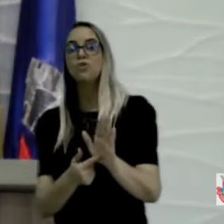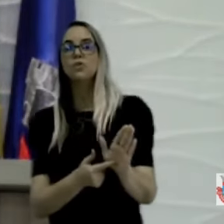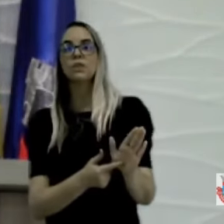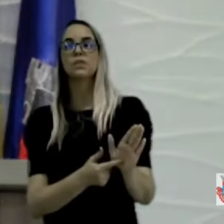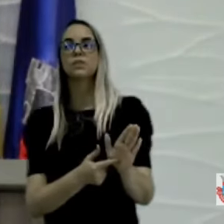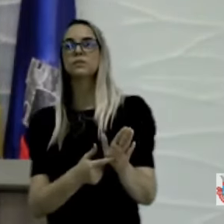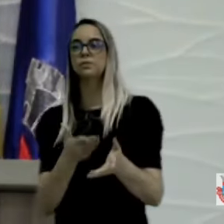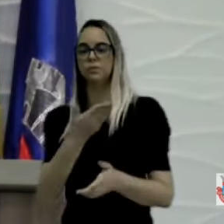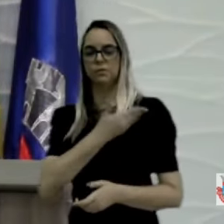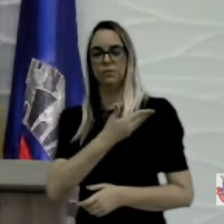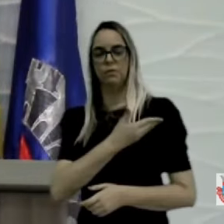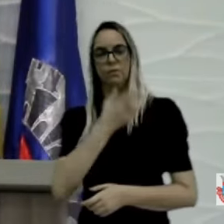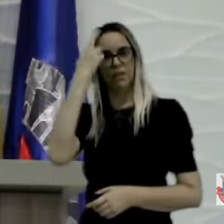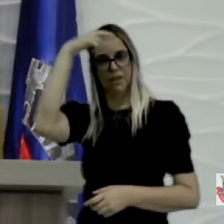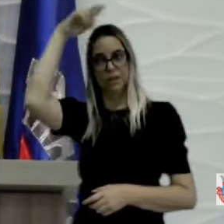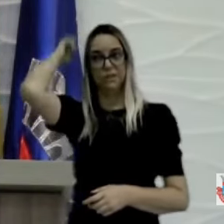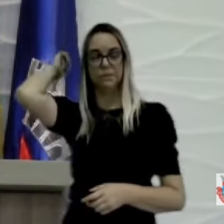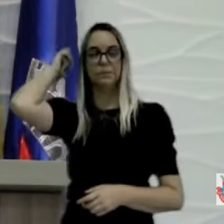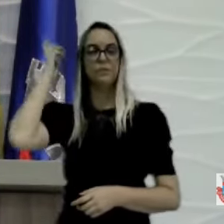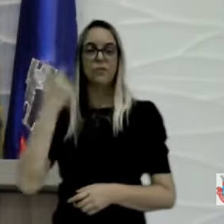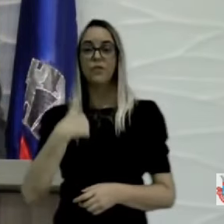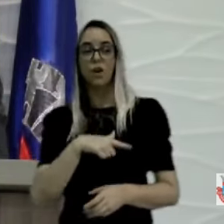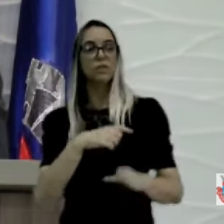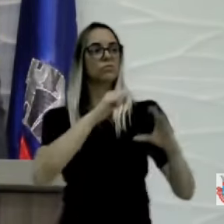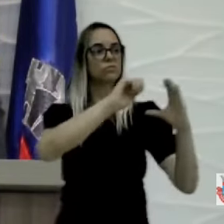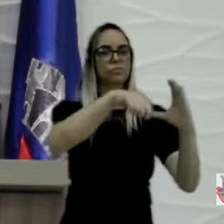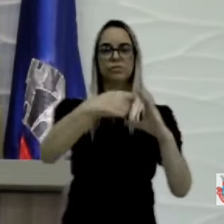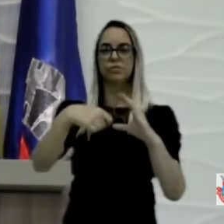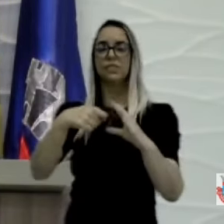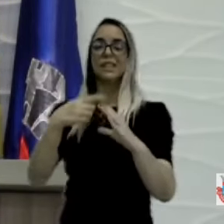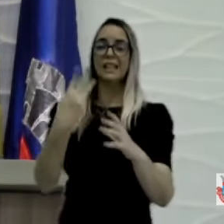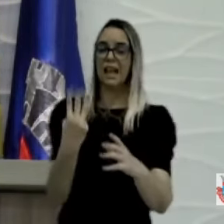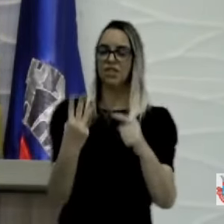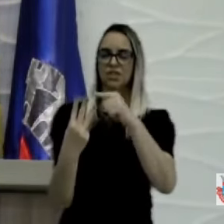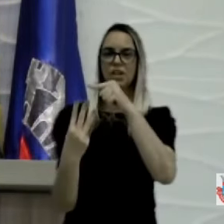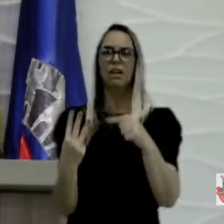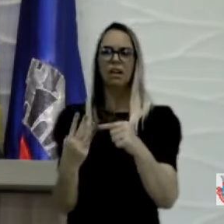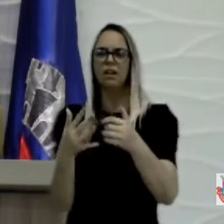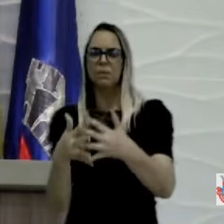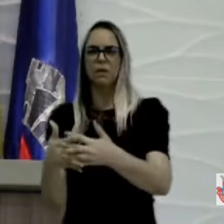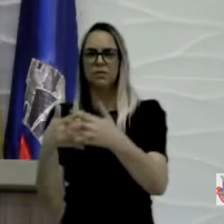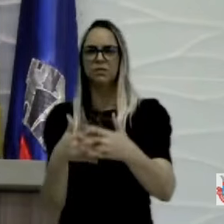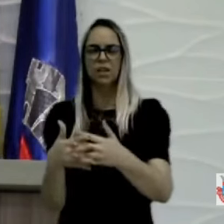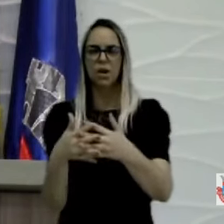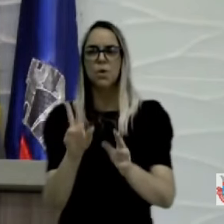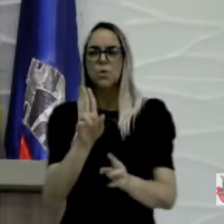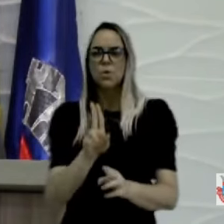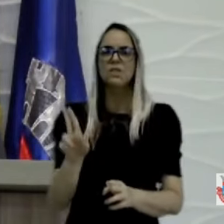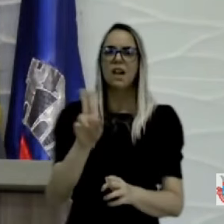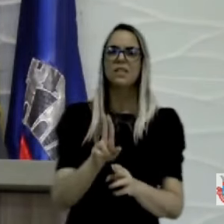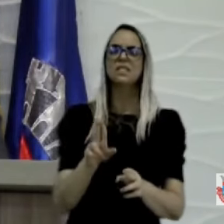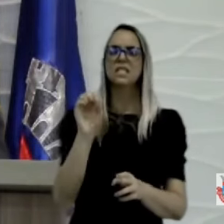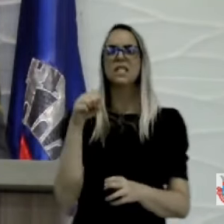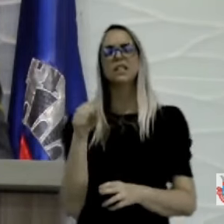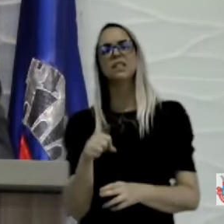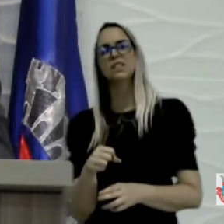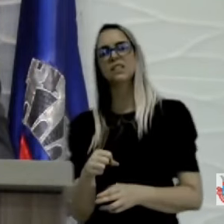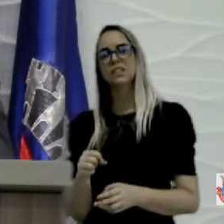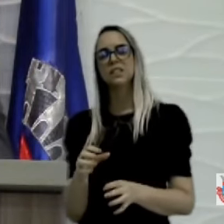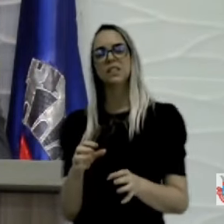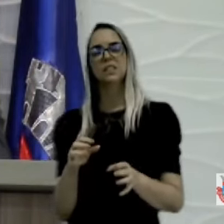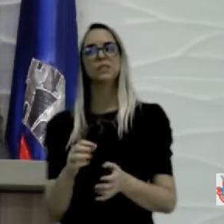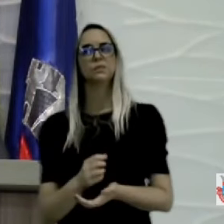O colega vereador Rinaldo foi lá filmar, dizendo que estava três máquinas Patrol em total uso, tinha sido recuperado, tinha